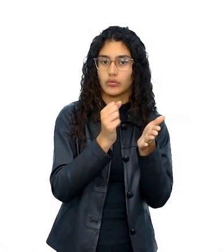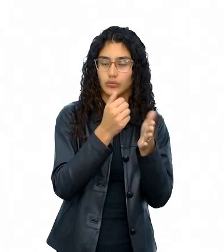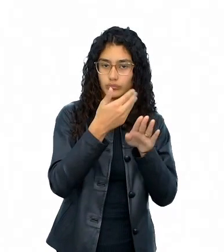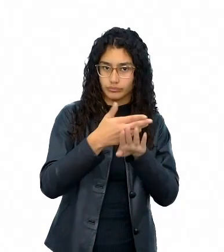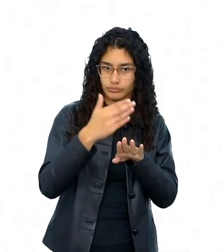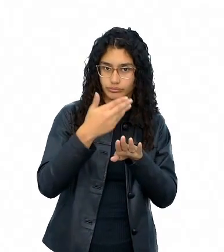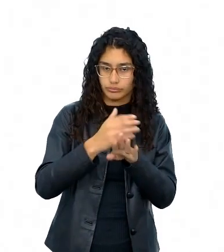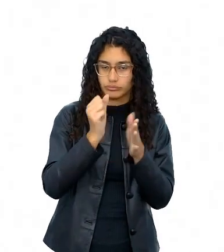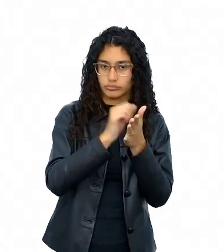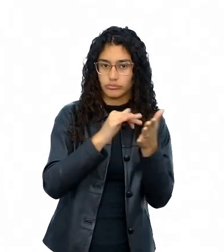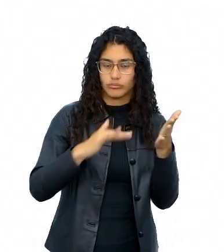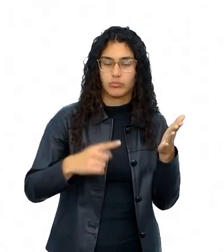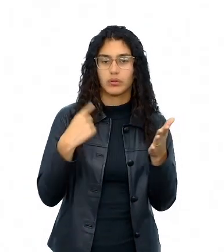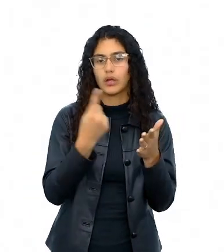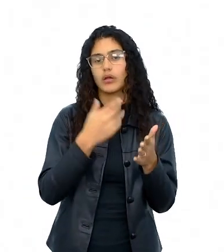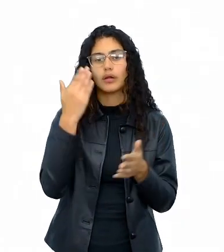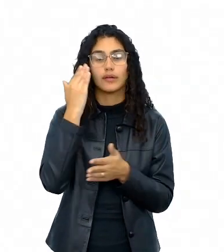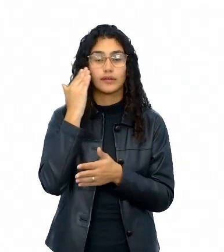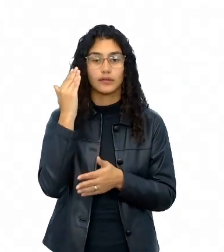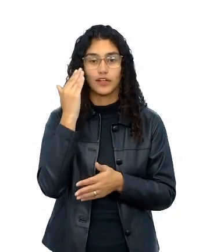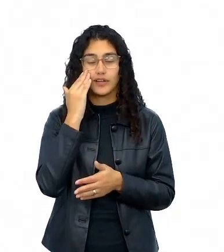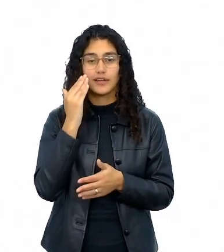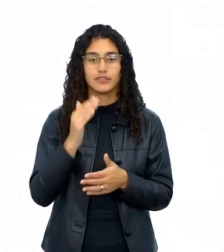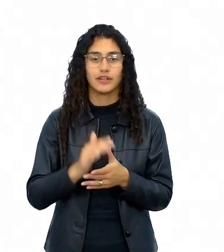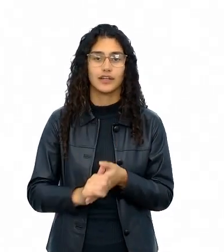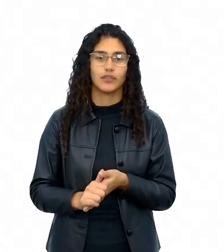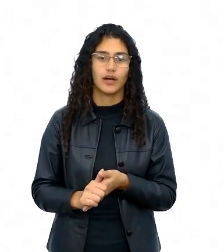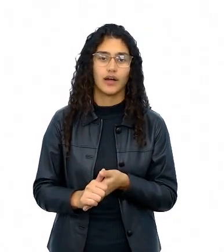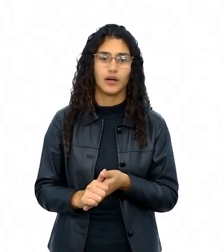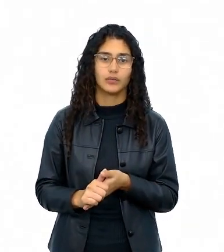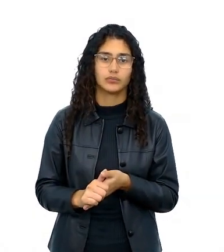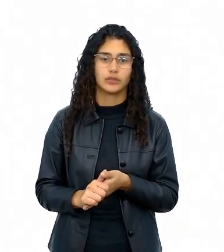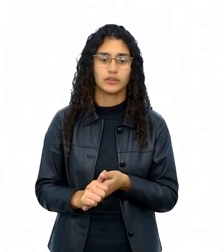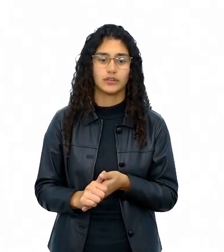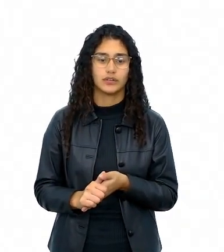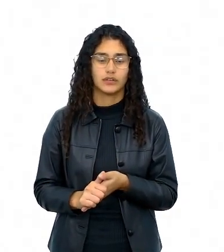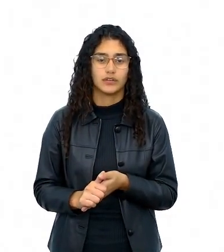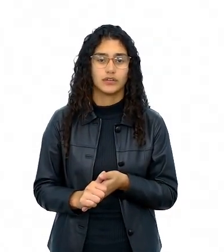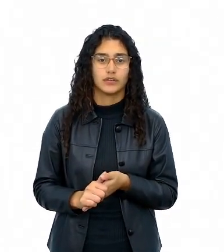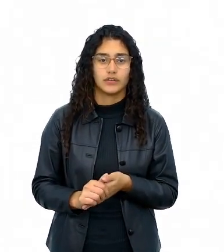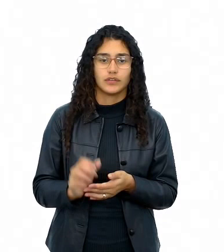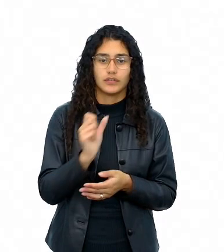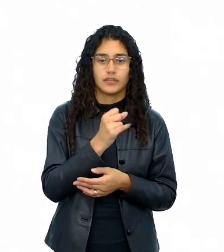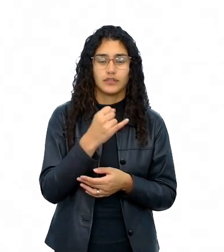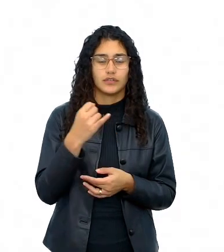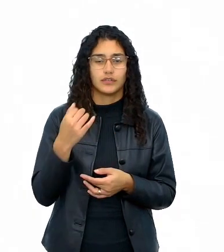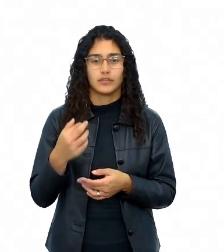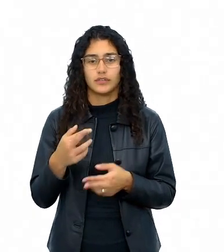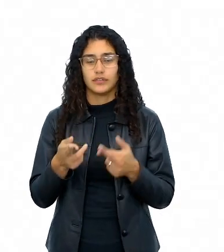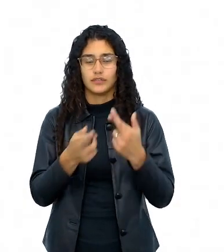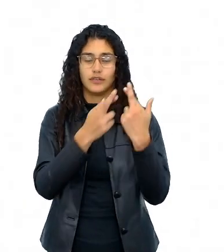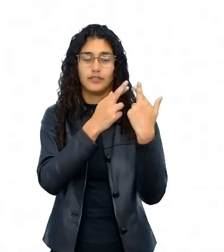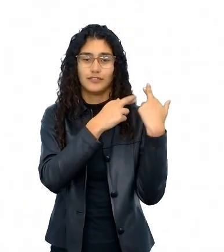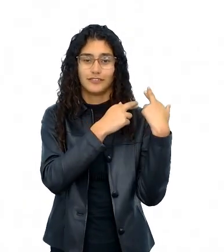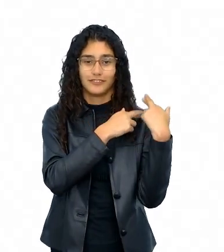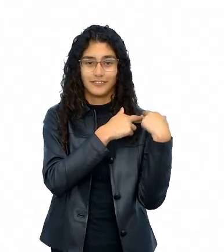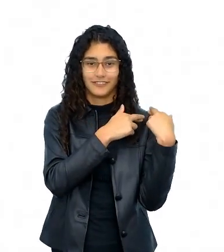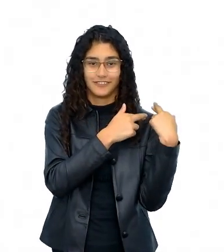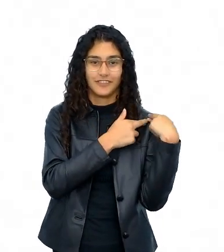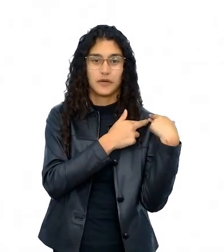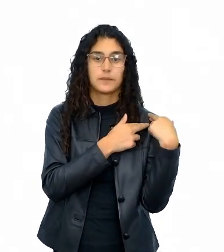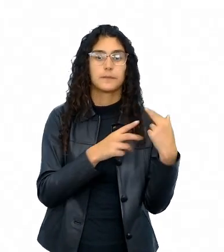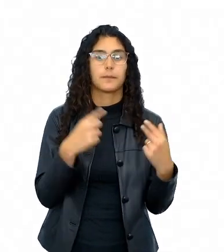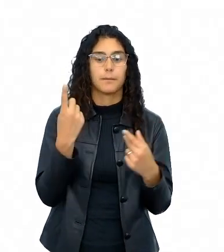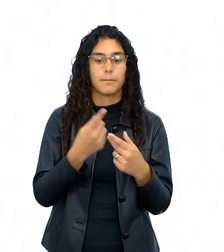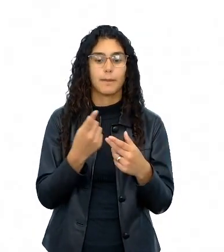exercício. Então, para a gente entendendo do quanto a nossa responsabilidade ali com os estudantes, quando a gente